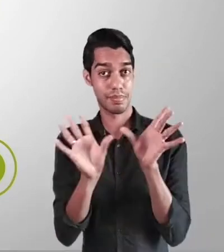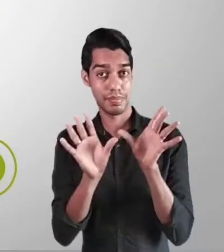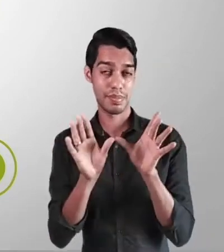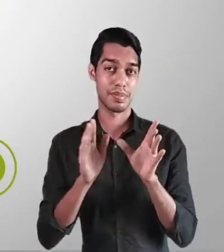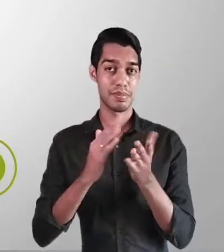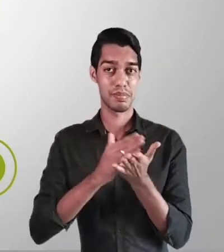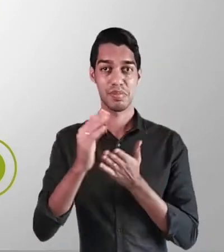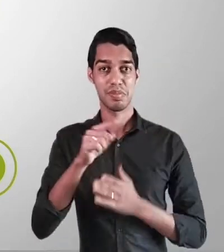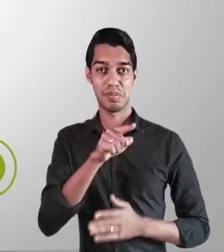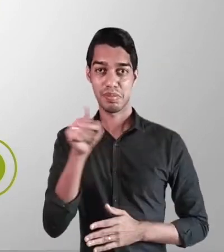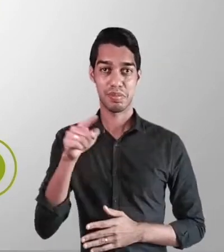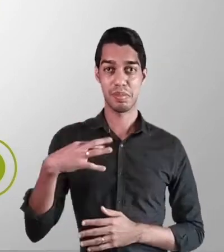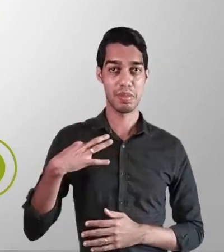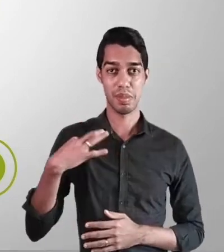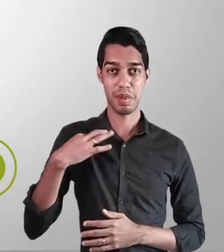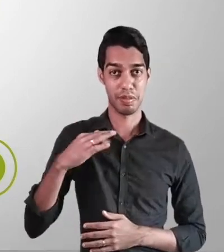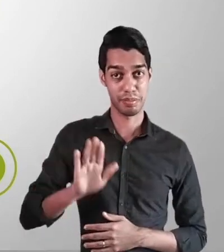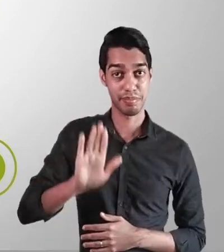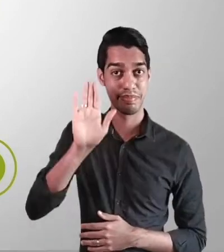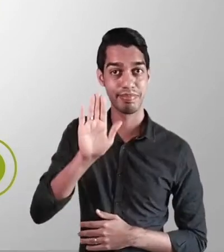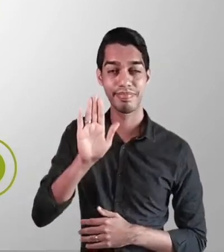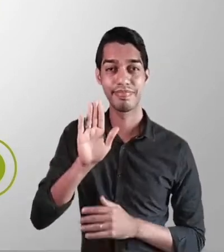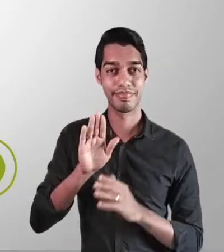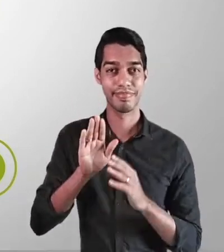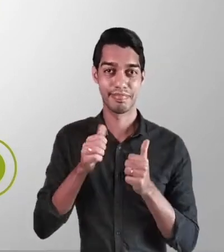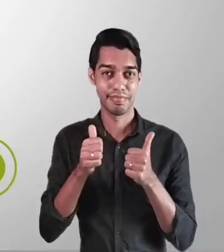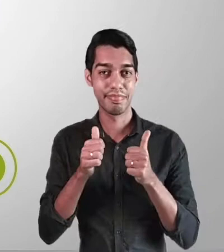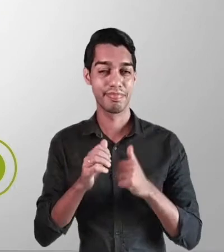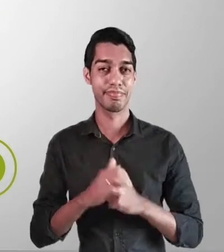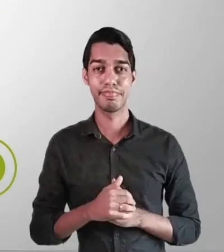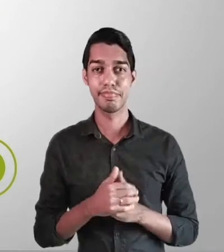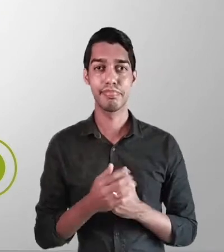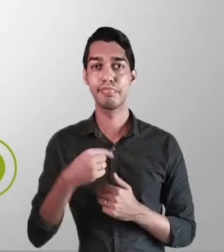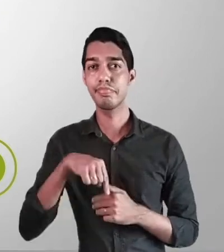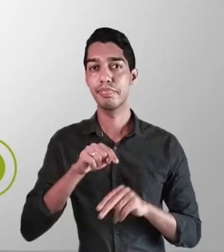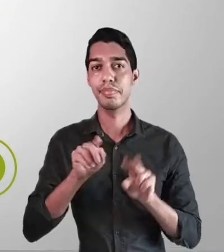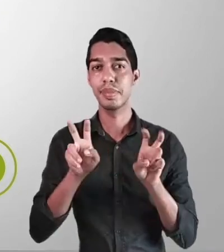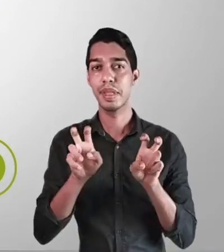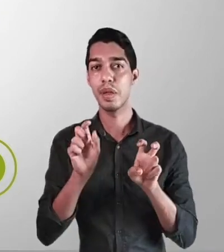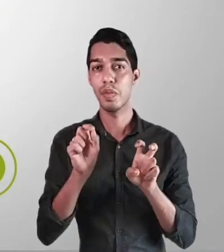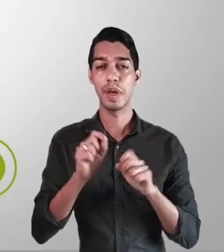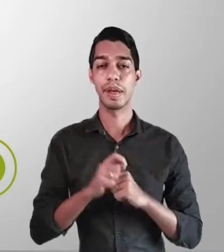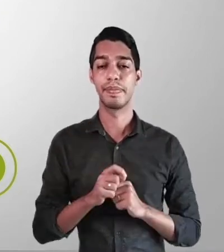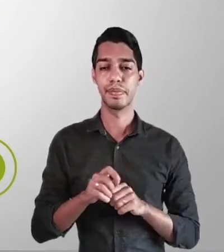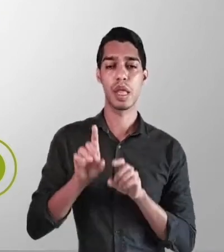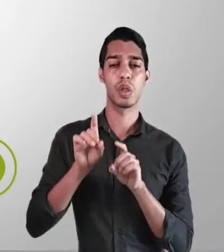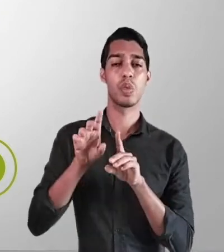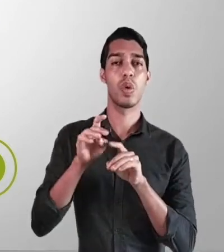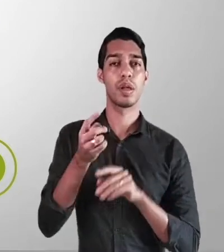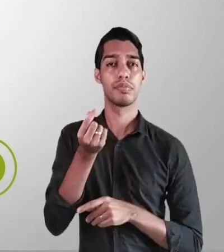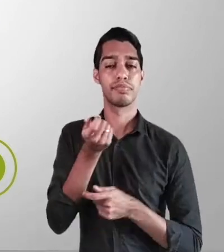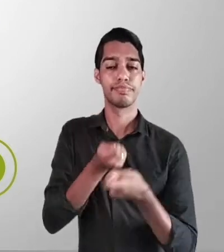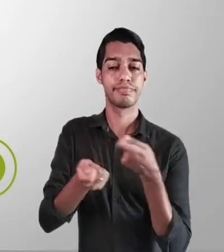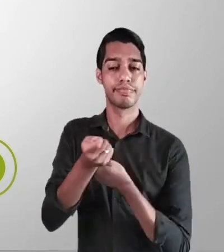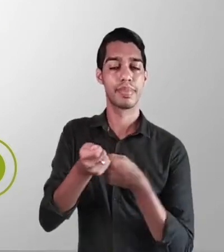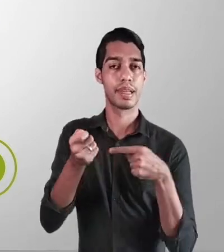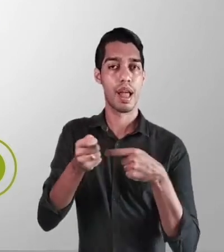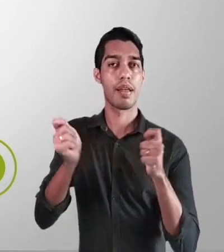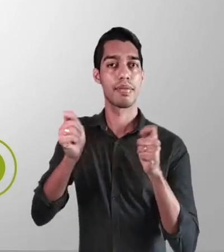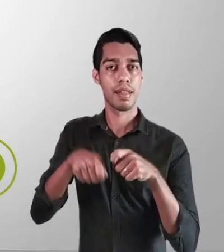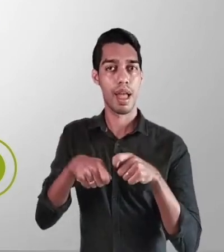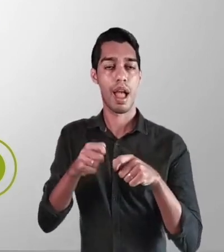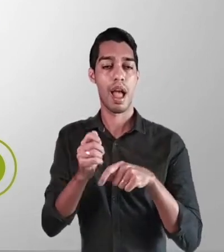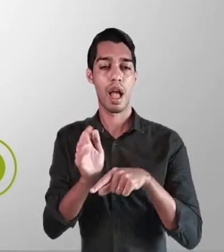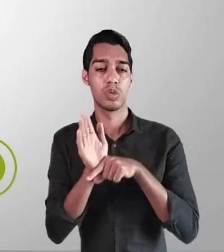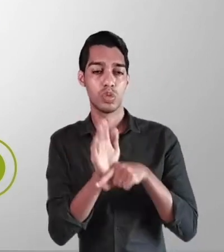se voluntariar para responder a pergunta. Primeiro tema, a gente colocaria assim: como a educação financeira pode colaborar com o